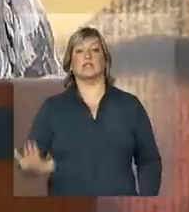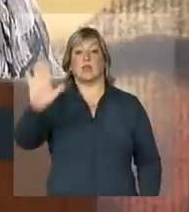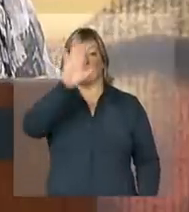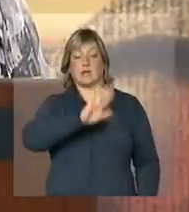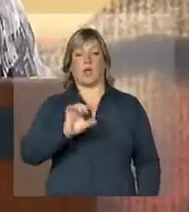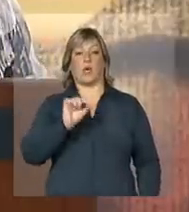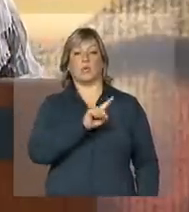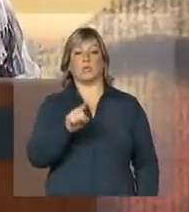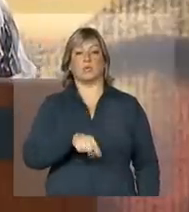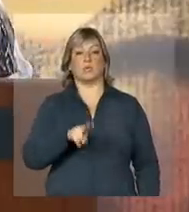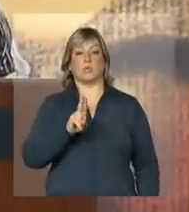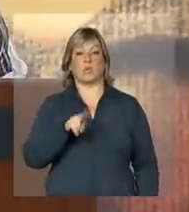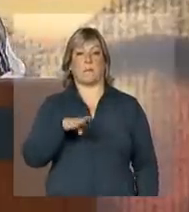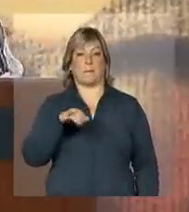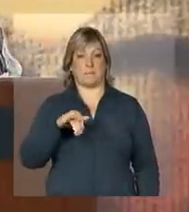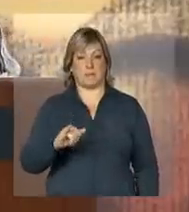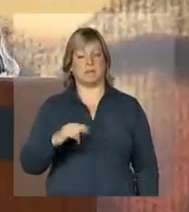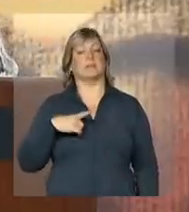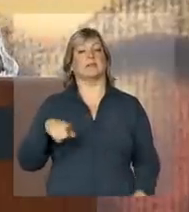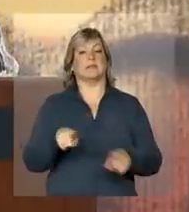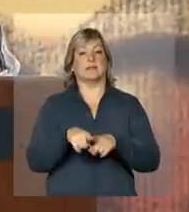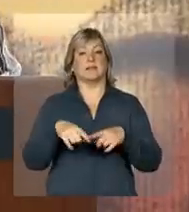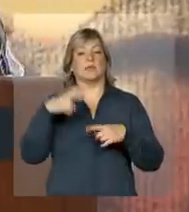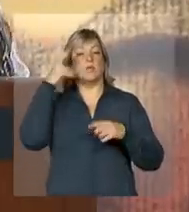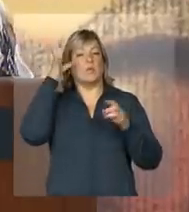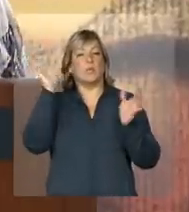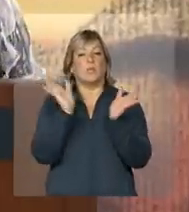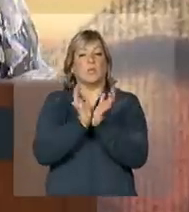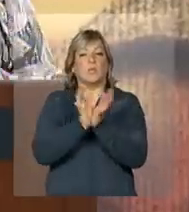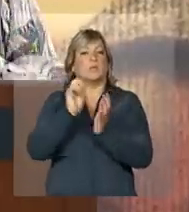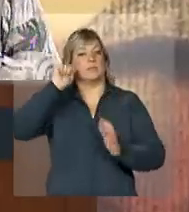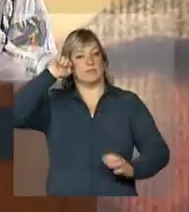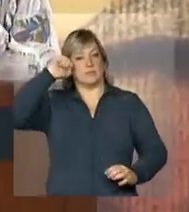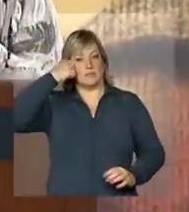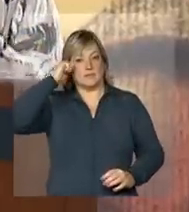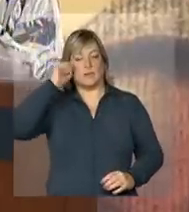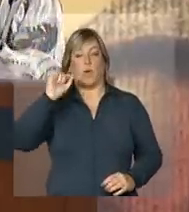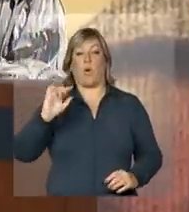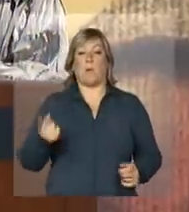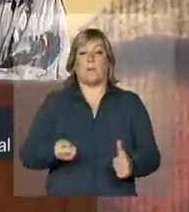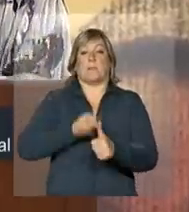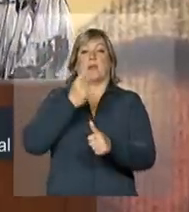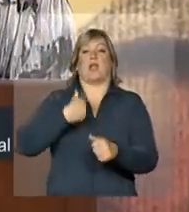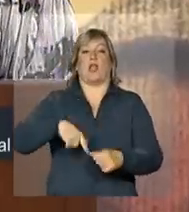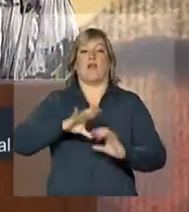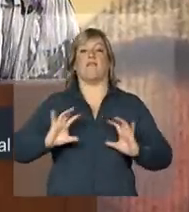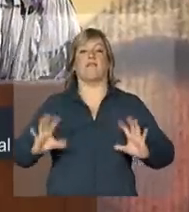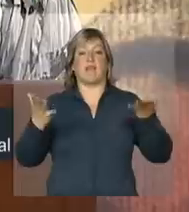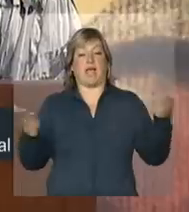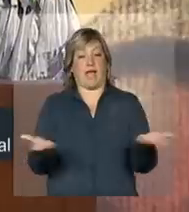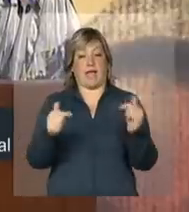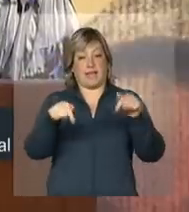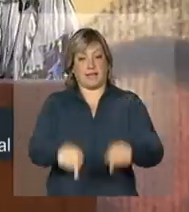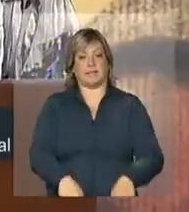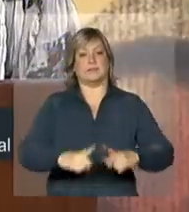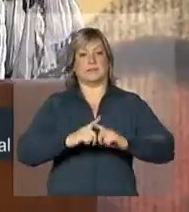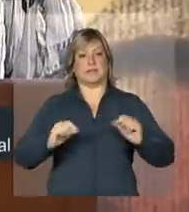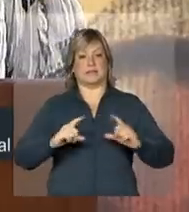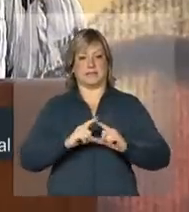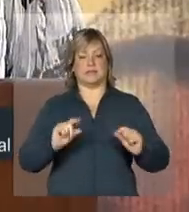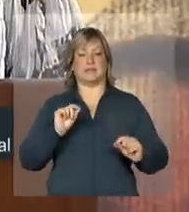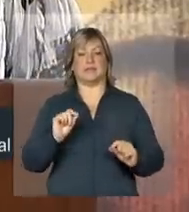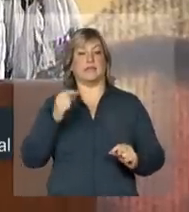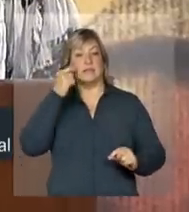de zumbi e da Consciência Negra o primeiro que festejamos aqui em Brasília com a